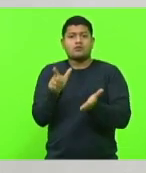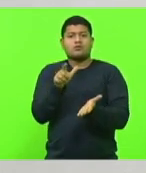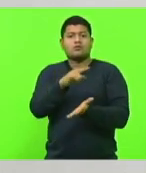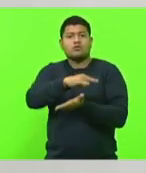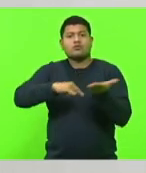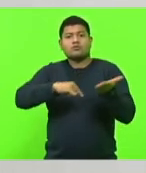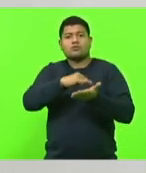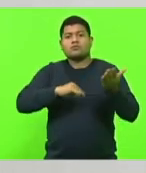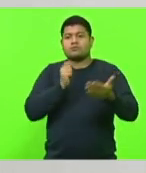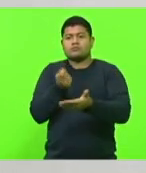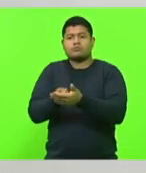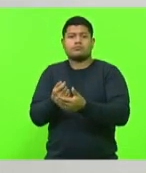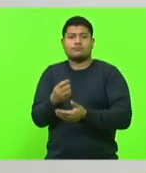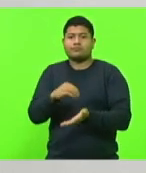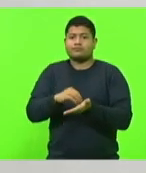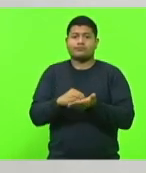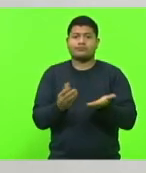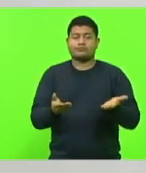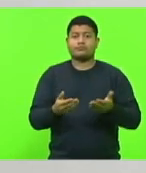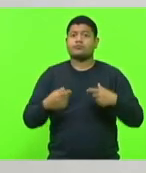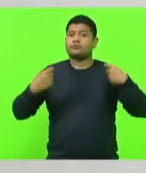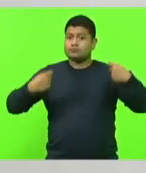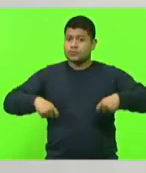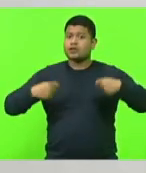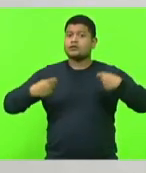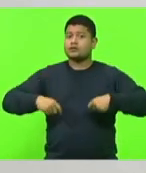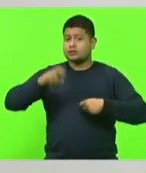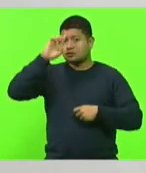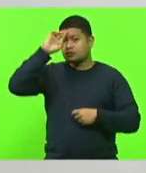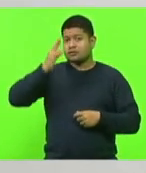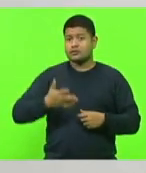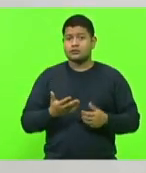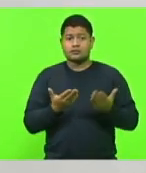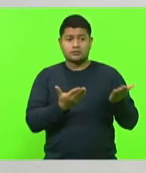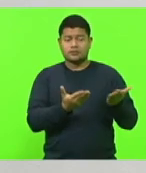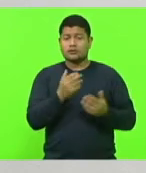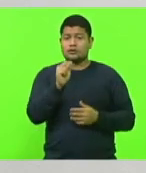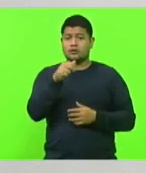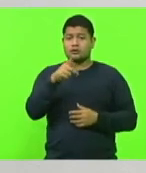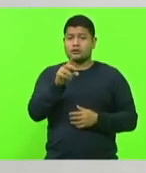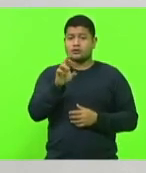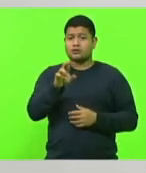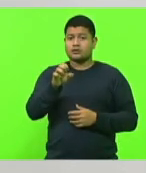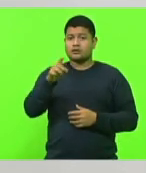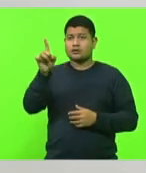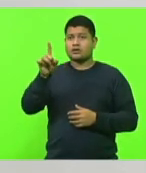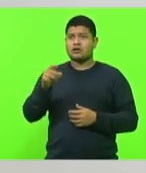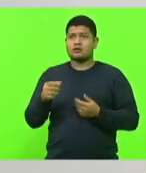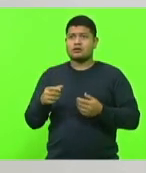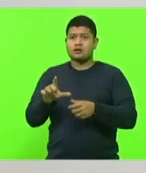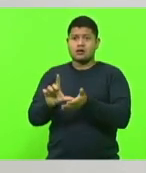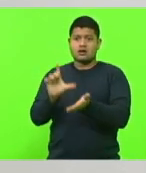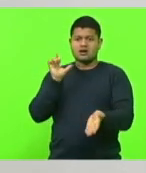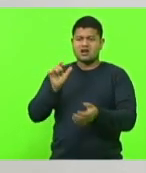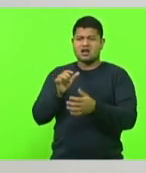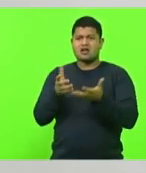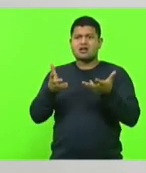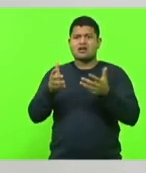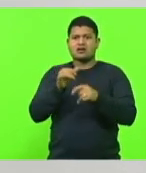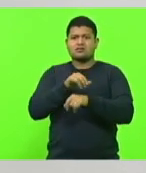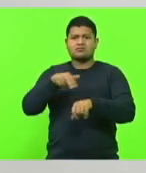É preciso uma solução, senhor André Mota Ribeiro. Antes do senhor querer ficar fazendo propaganda por aí, viram que ele